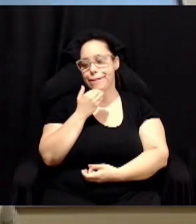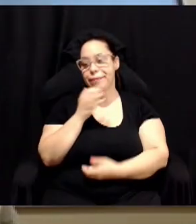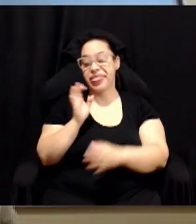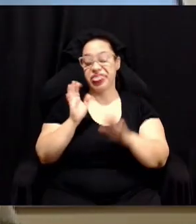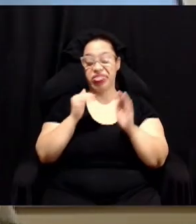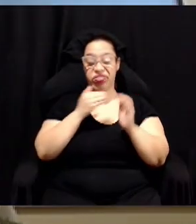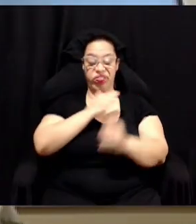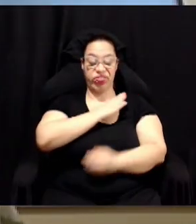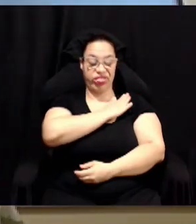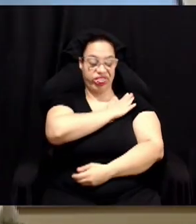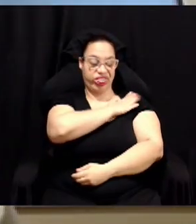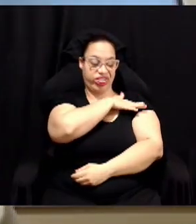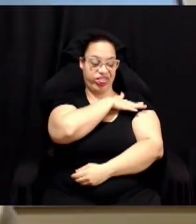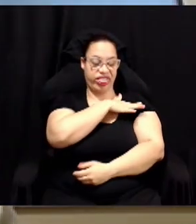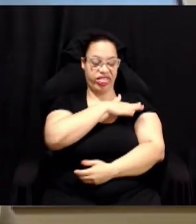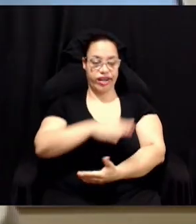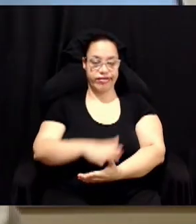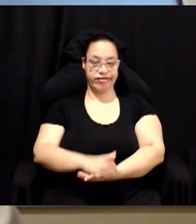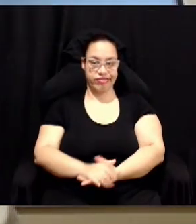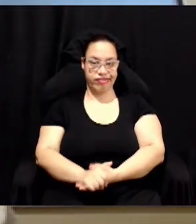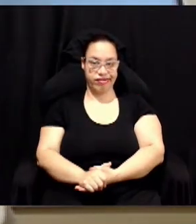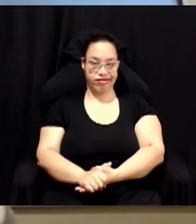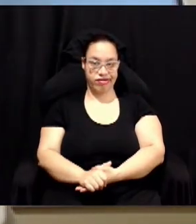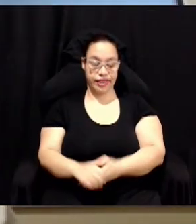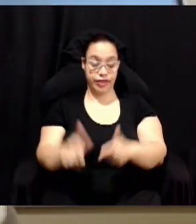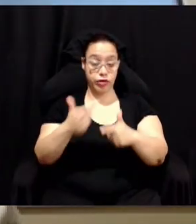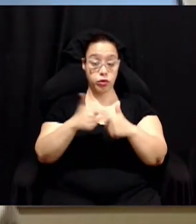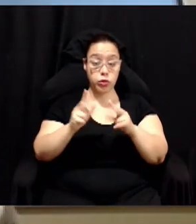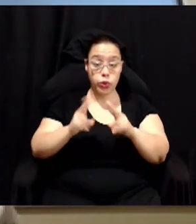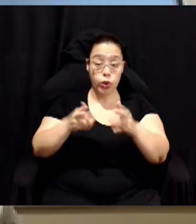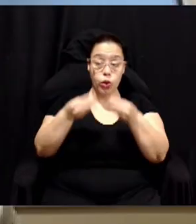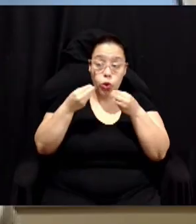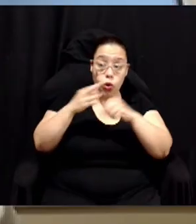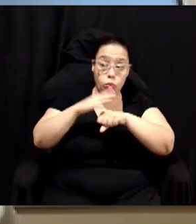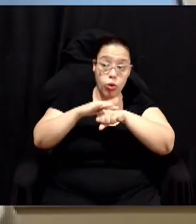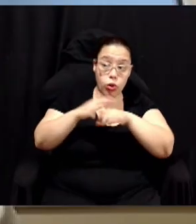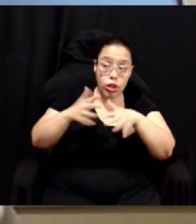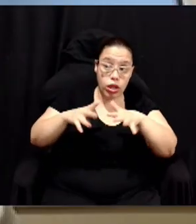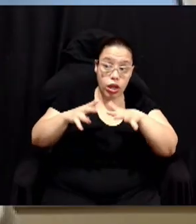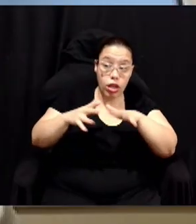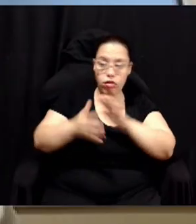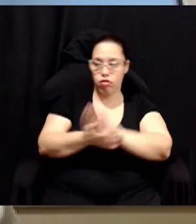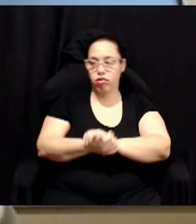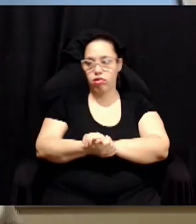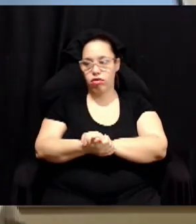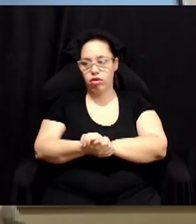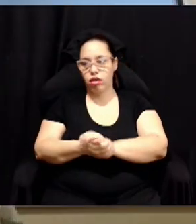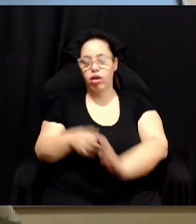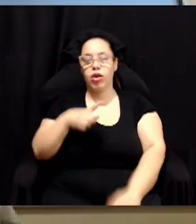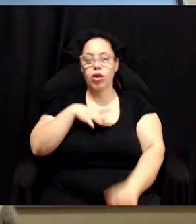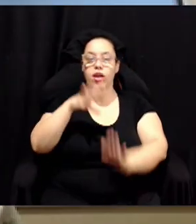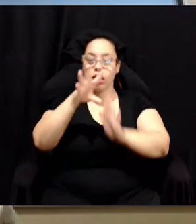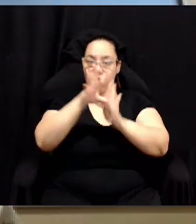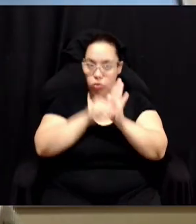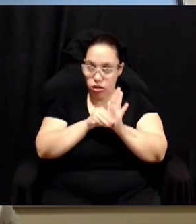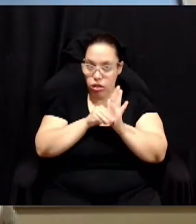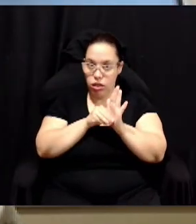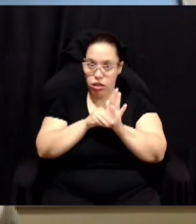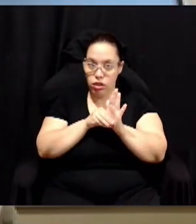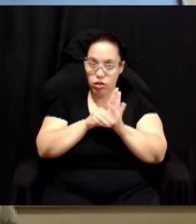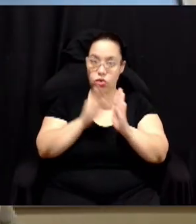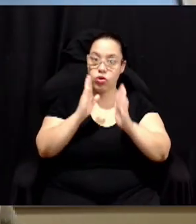relação a um problema crônico, como a doença de Parkinson. Por isso, quando você tem esses modelos, né, de um período